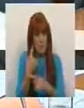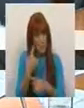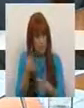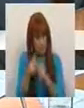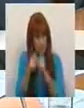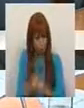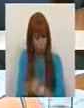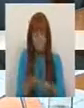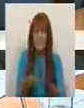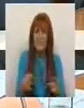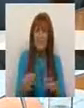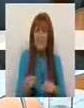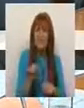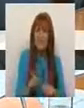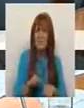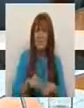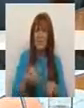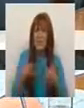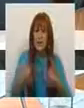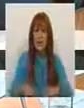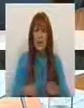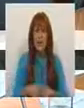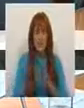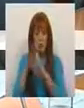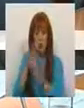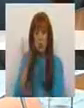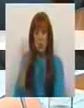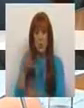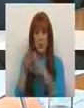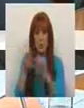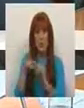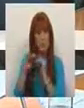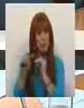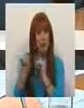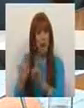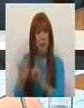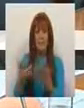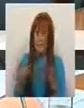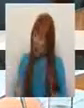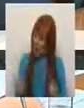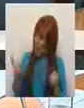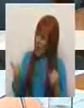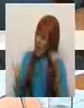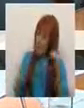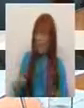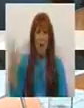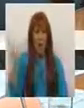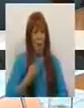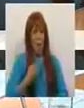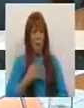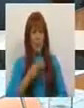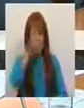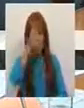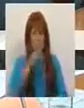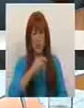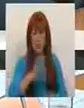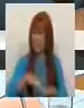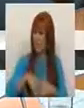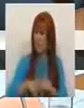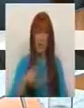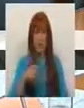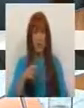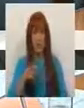público. Portanto, nessas circunstâncias tínhamos um modelo, e esse modelo era sustentável. Vamos agora às acusações que o Sr. Ministro